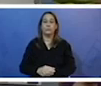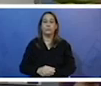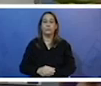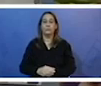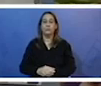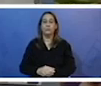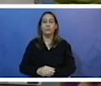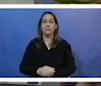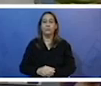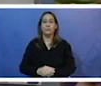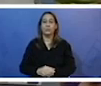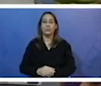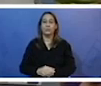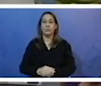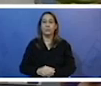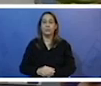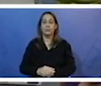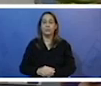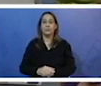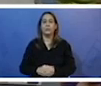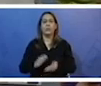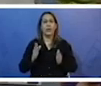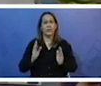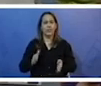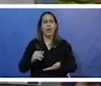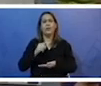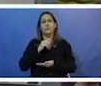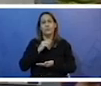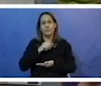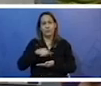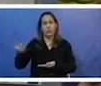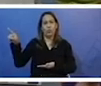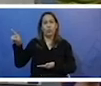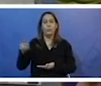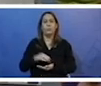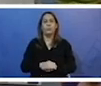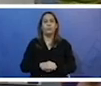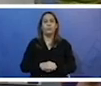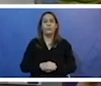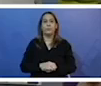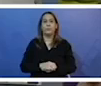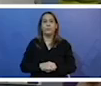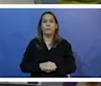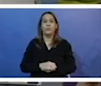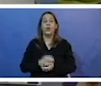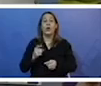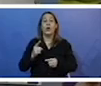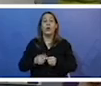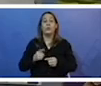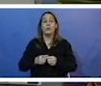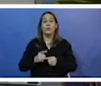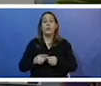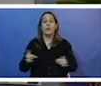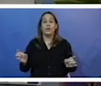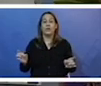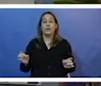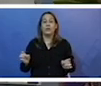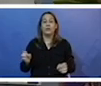uma rima. Já vou. Por quê? Nós acabamos